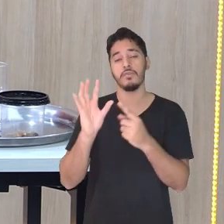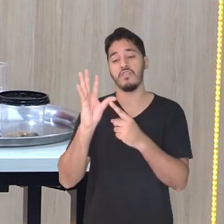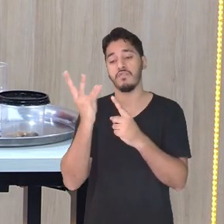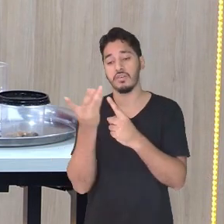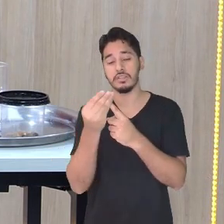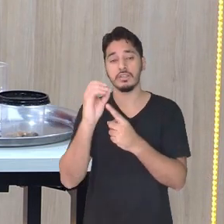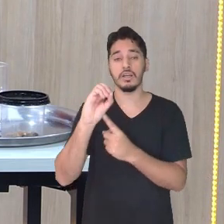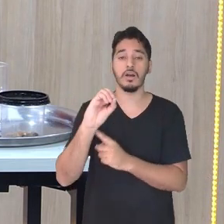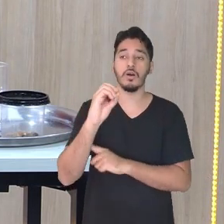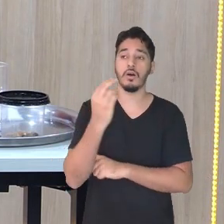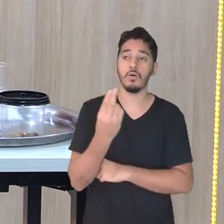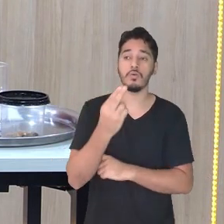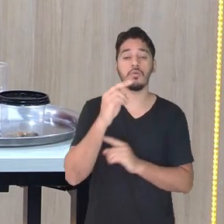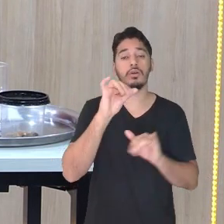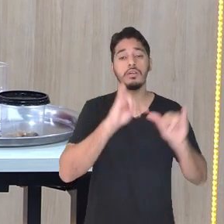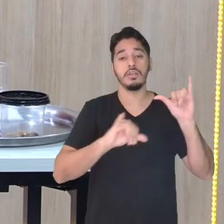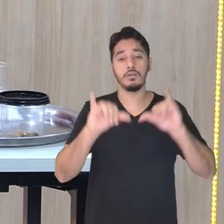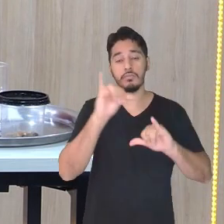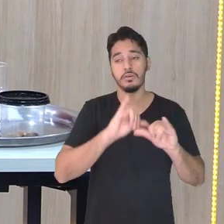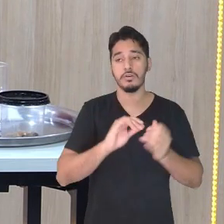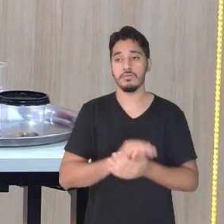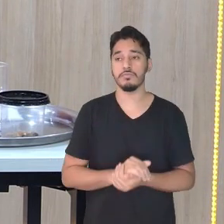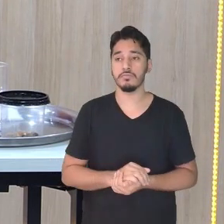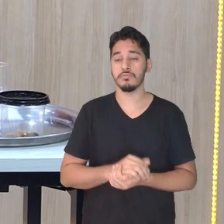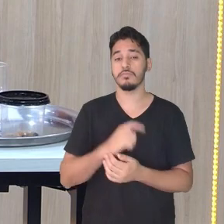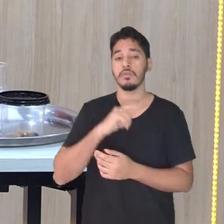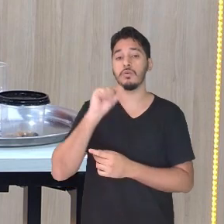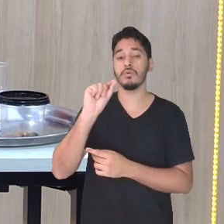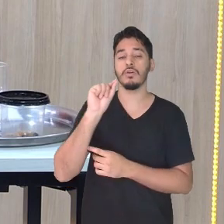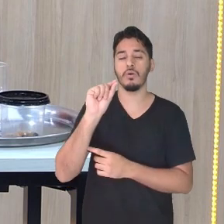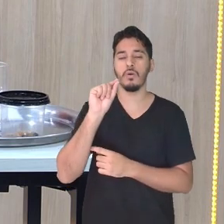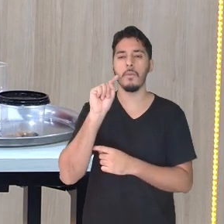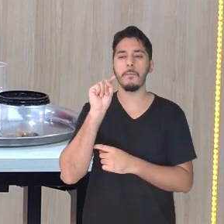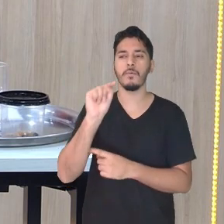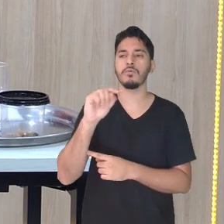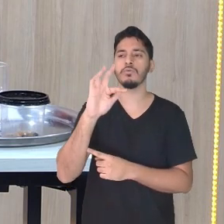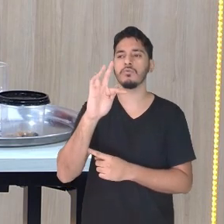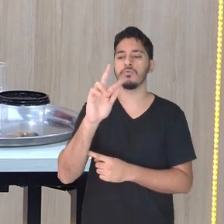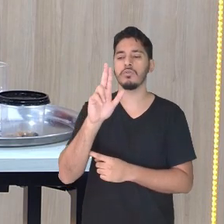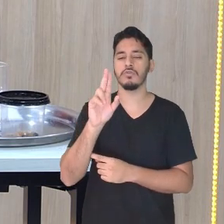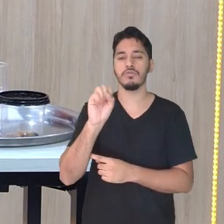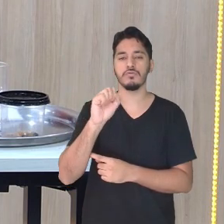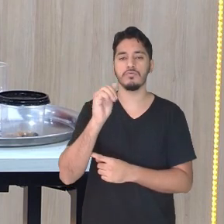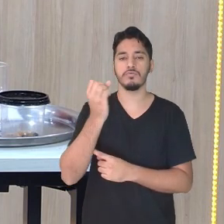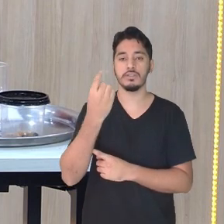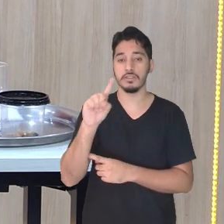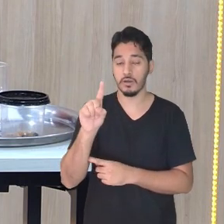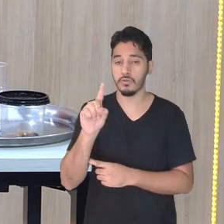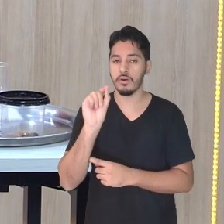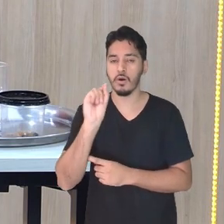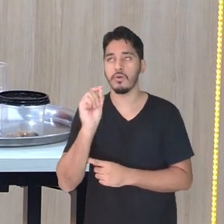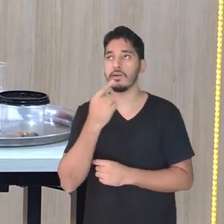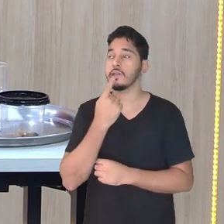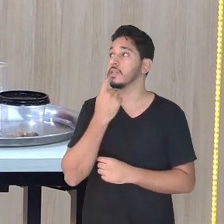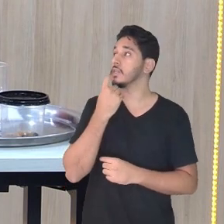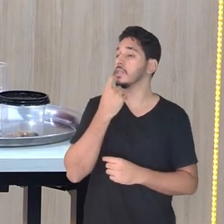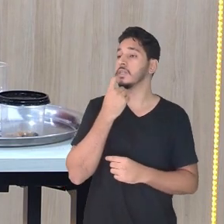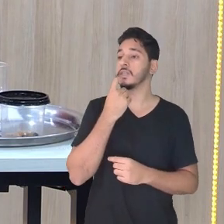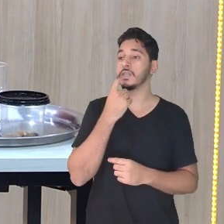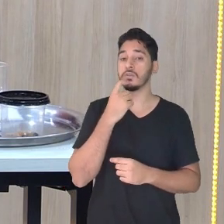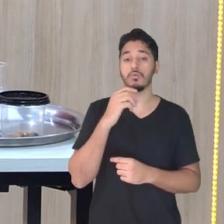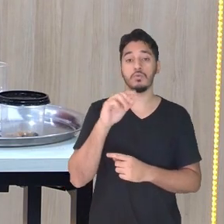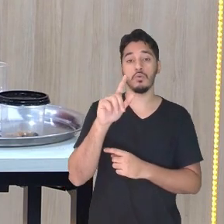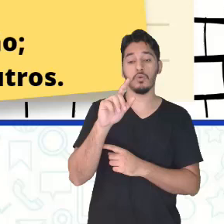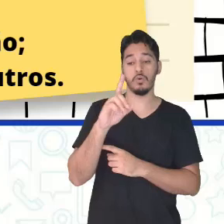e químicas são variáveis. A primeira é o ponto de fusão. E o que é o ponto de fusão, né? A gente vai ver aí a questão do